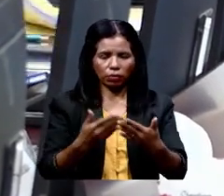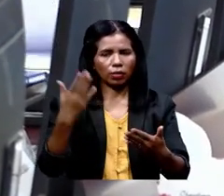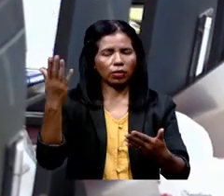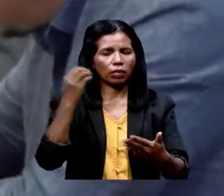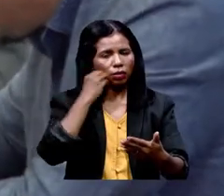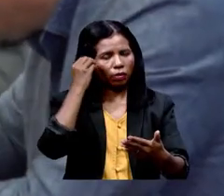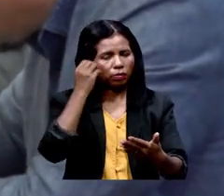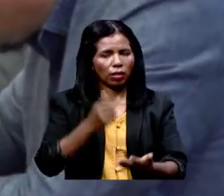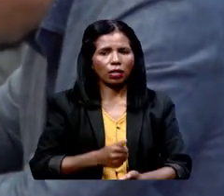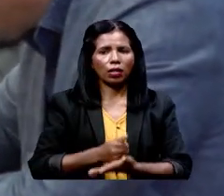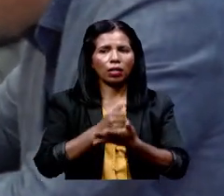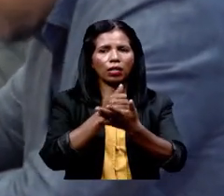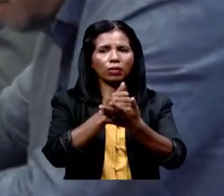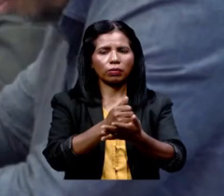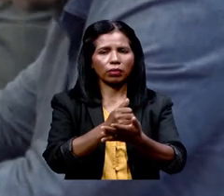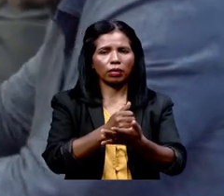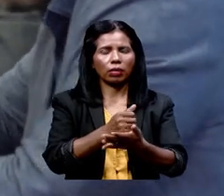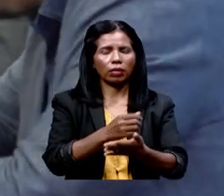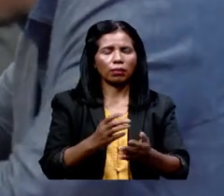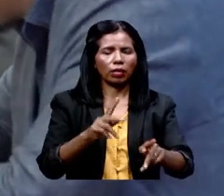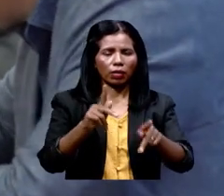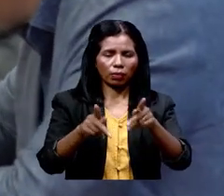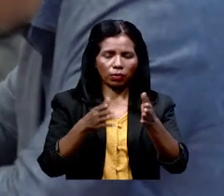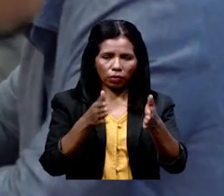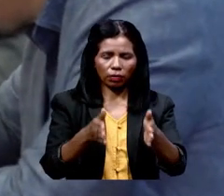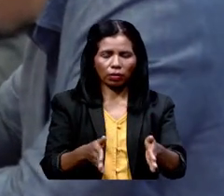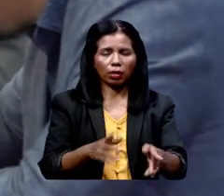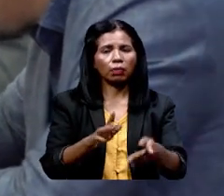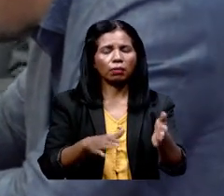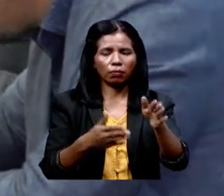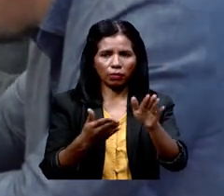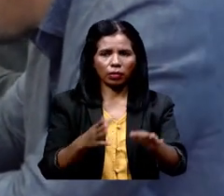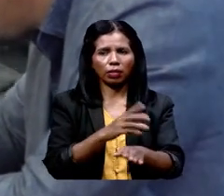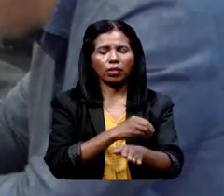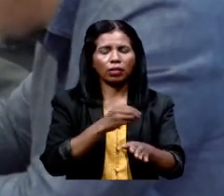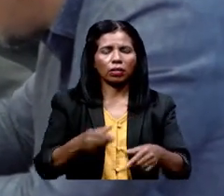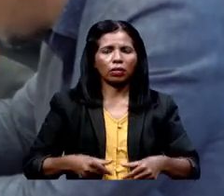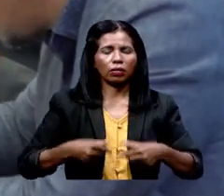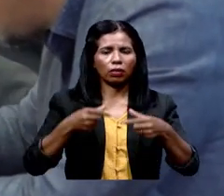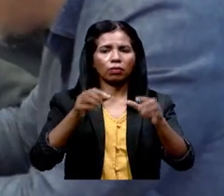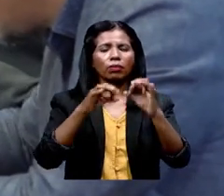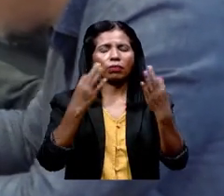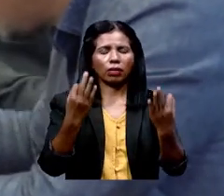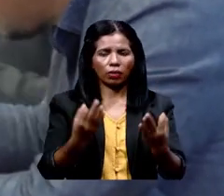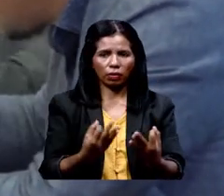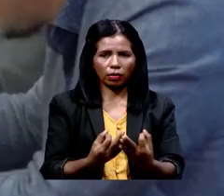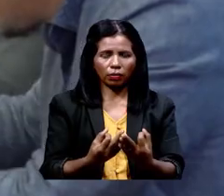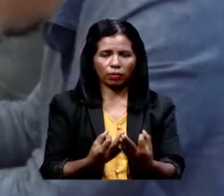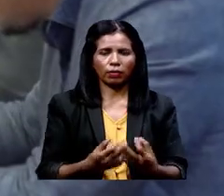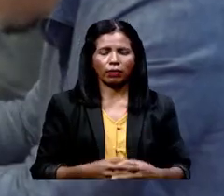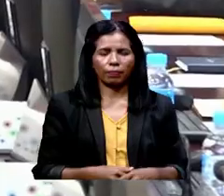apoio pecuário psicossocial ka funerário, nunemos transladação, reintegração família ka